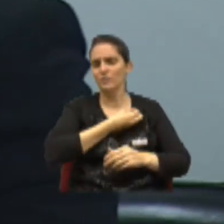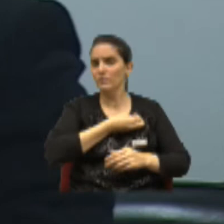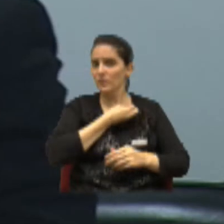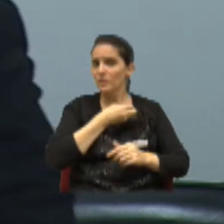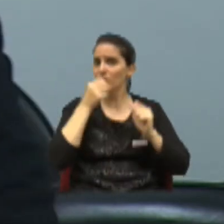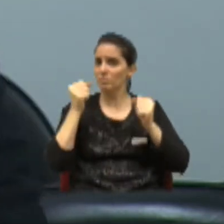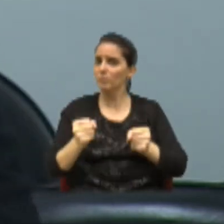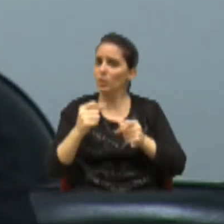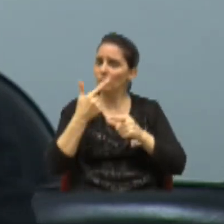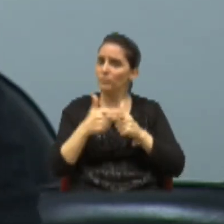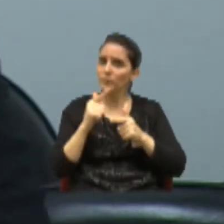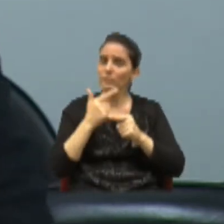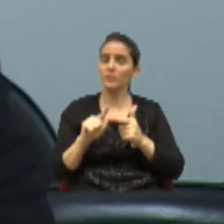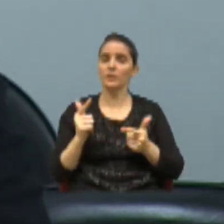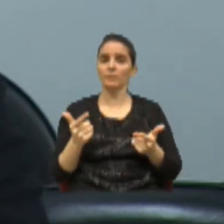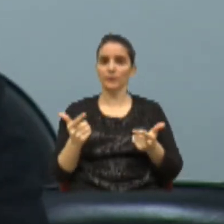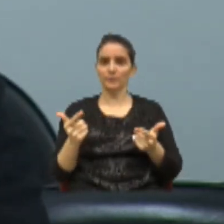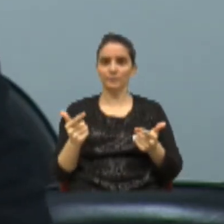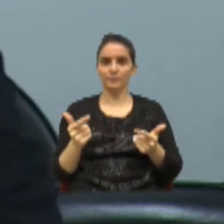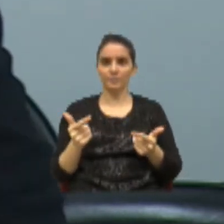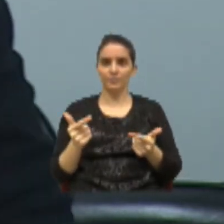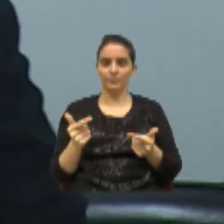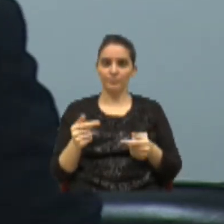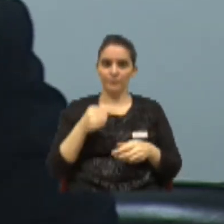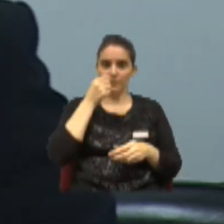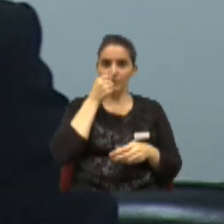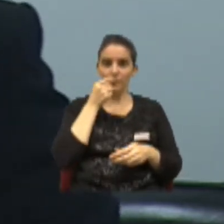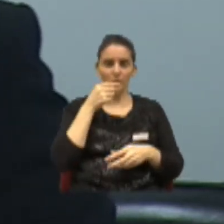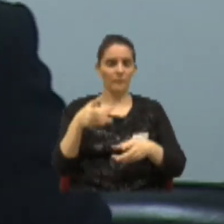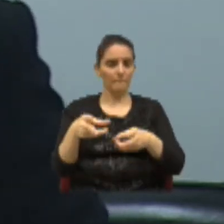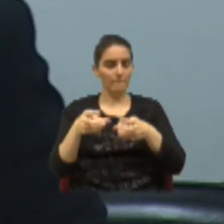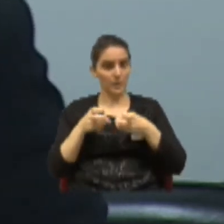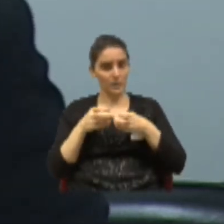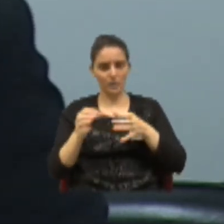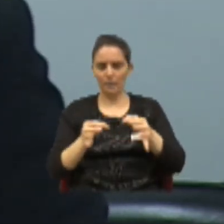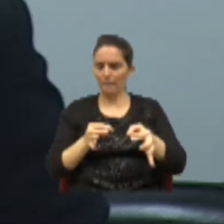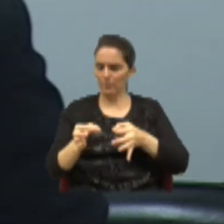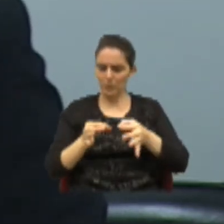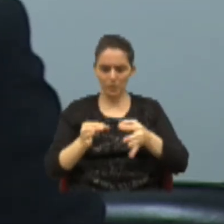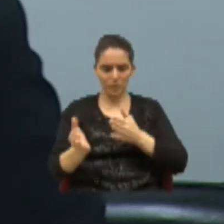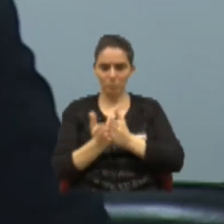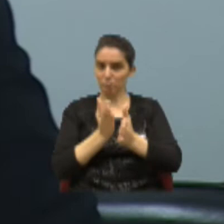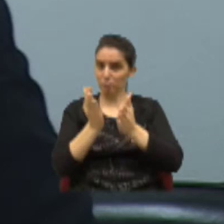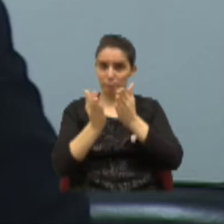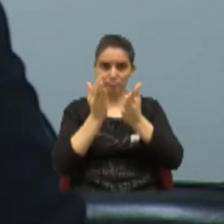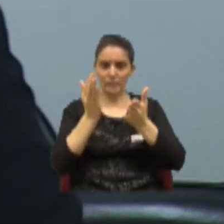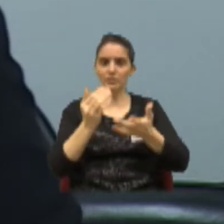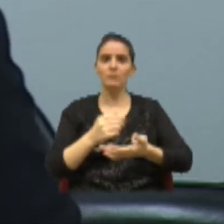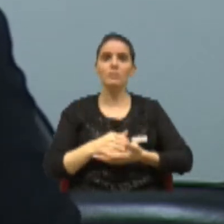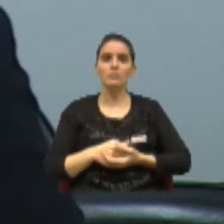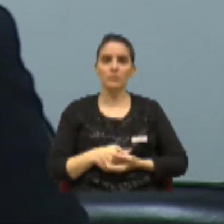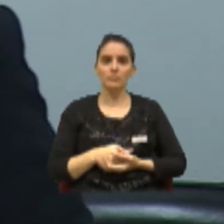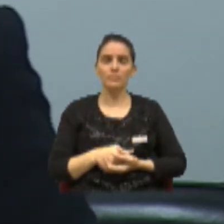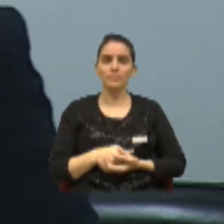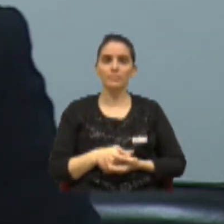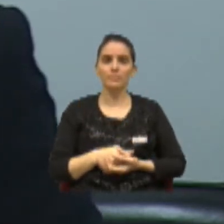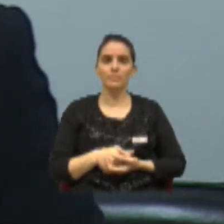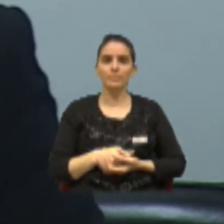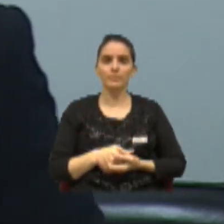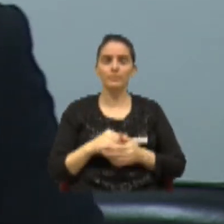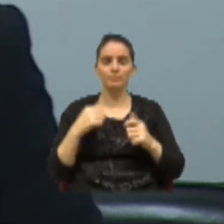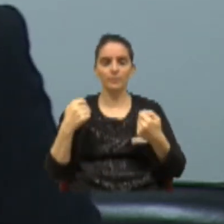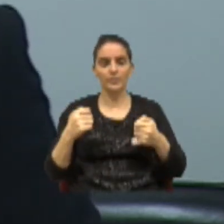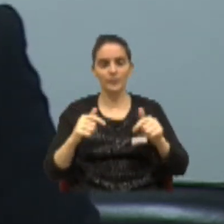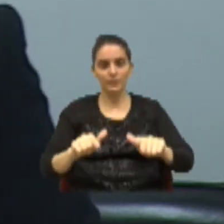prejudicial, né? Então, vejo assim, de grande valia o projeto, que possamos colocar todo o empenho